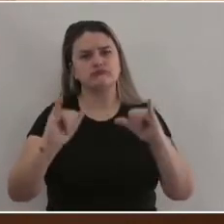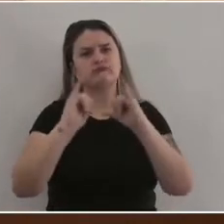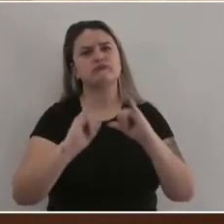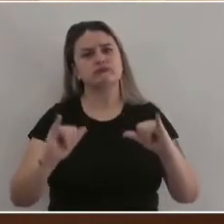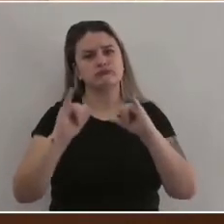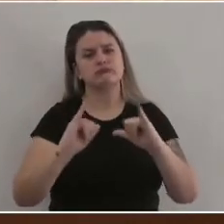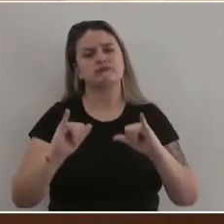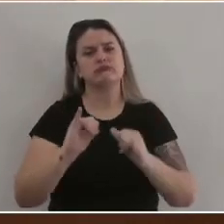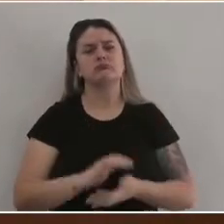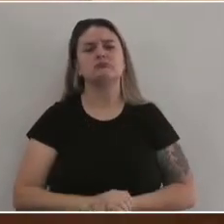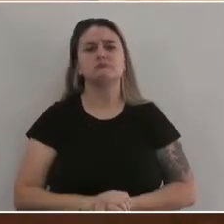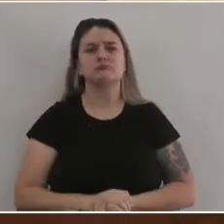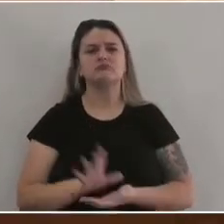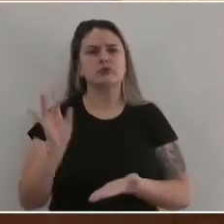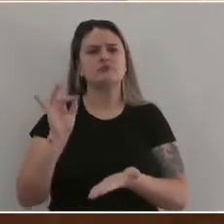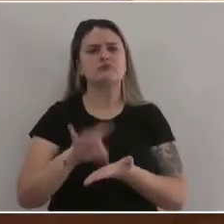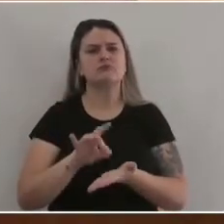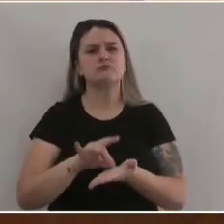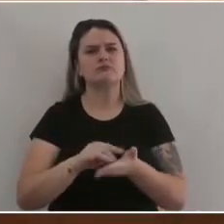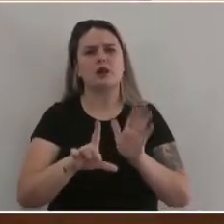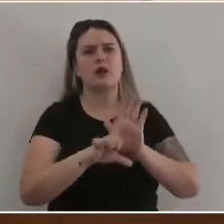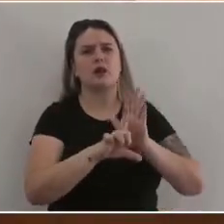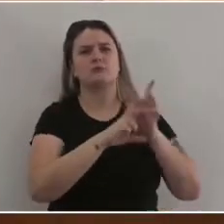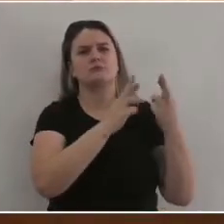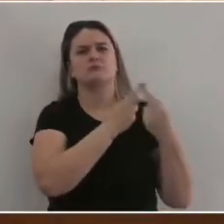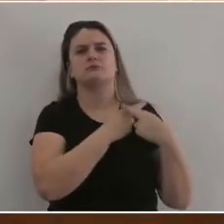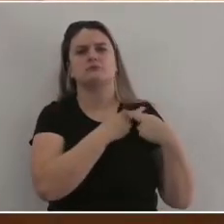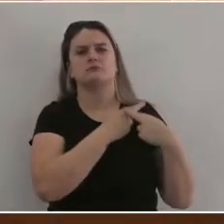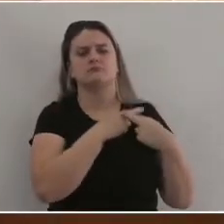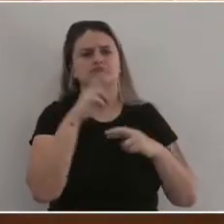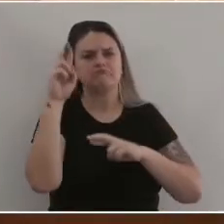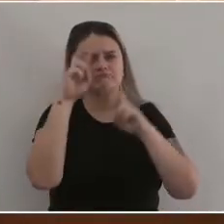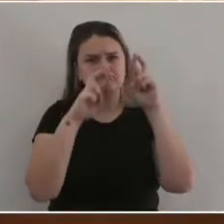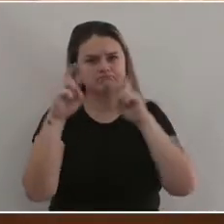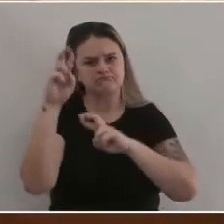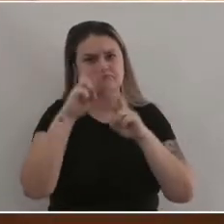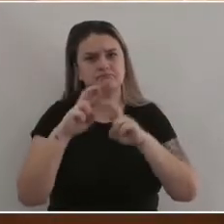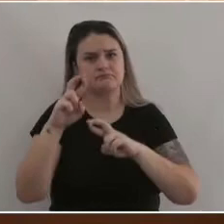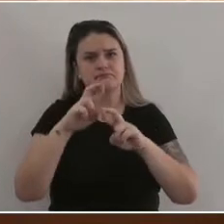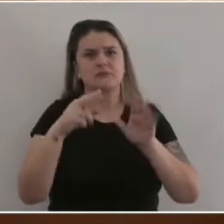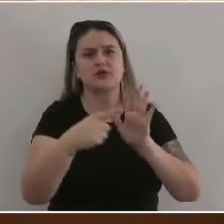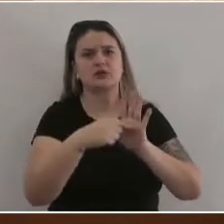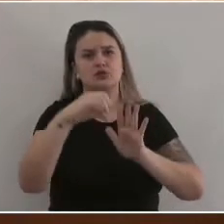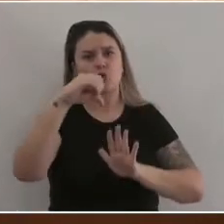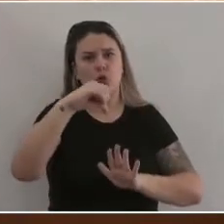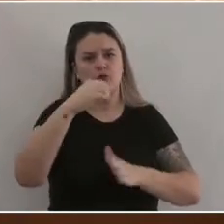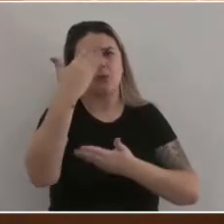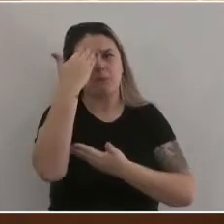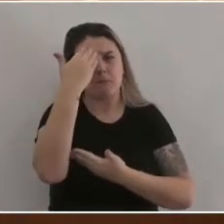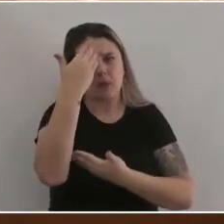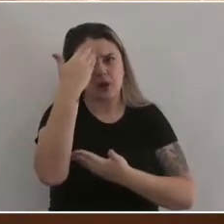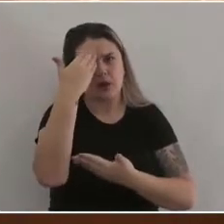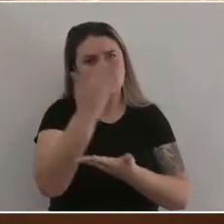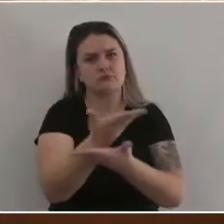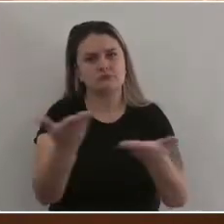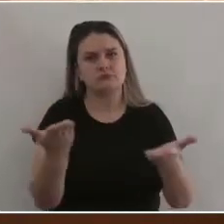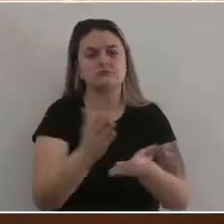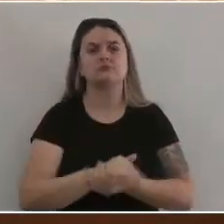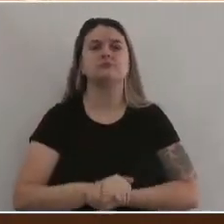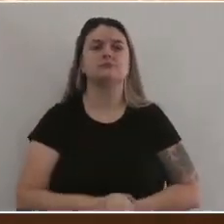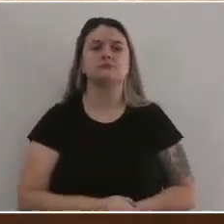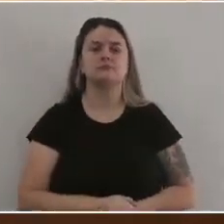oficial instituído pela Lei de Responsabilidade Fiscal em seu artigo 9º. Muito obrigado a todos.